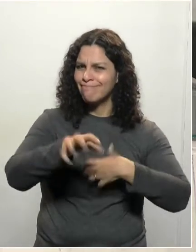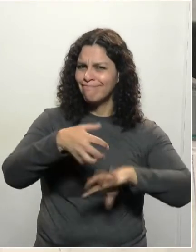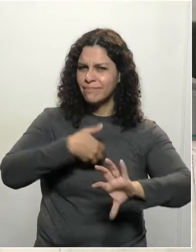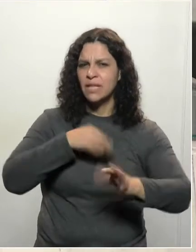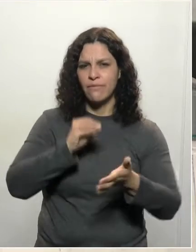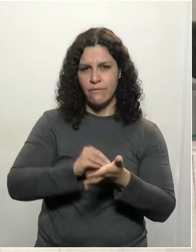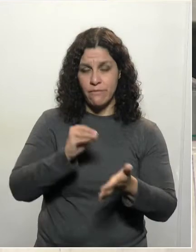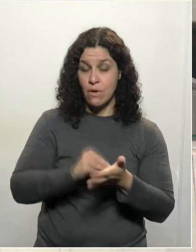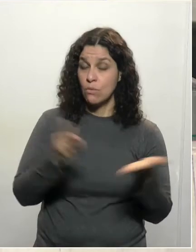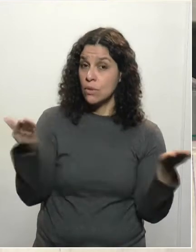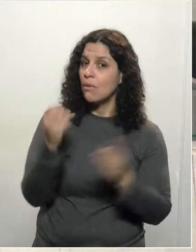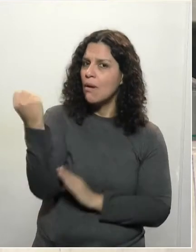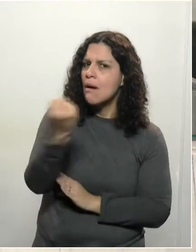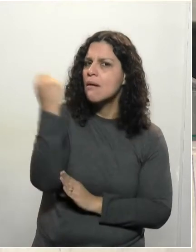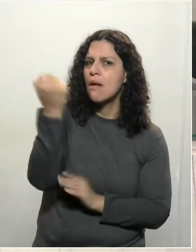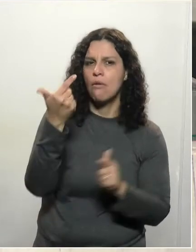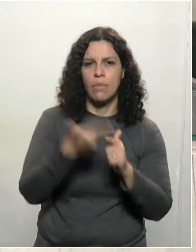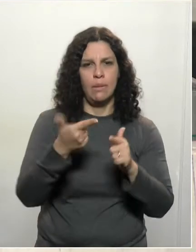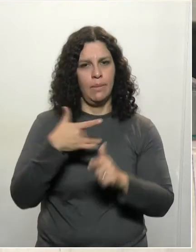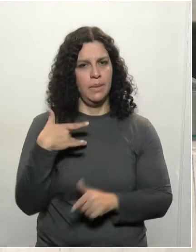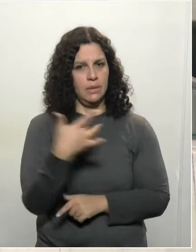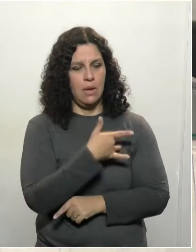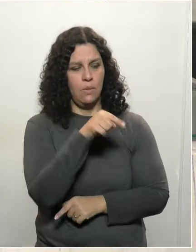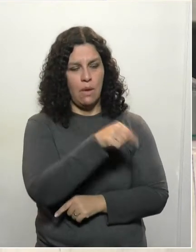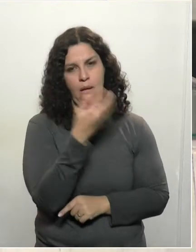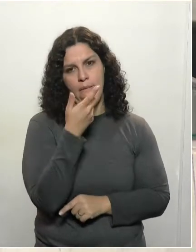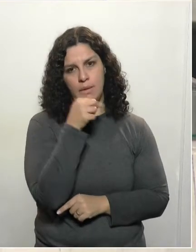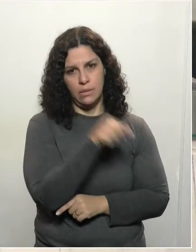e esse caso é um caso gravíssimo.